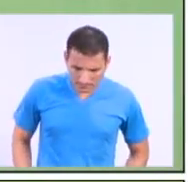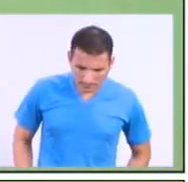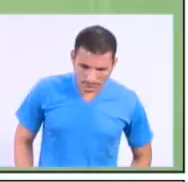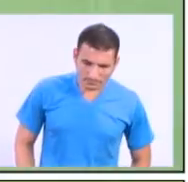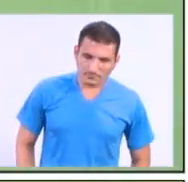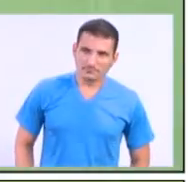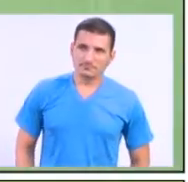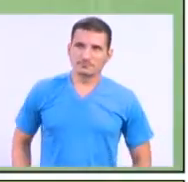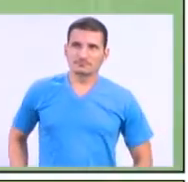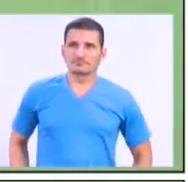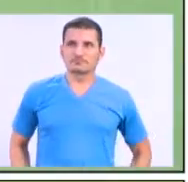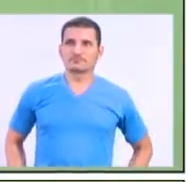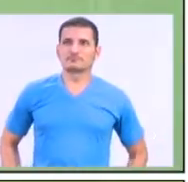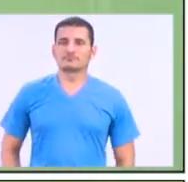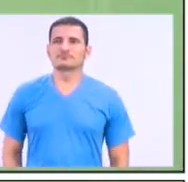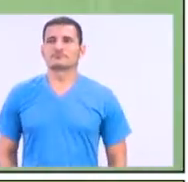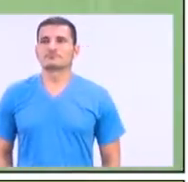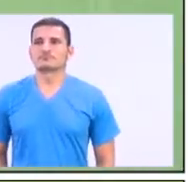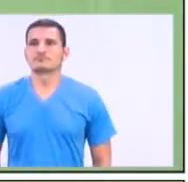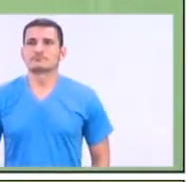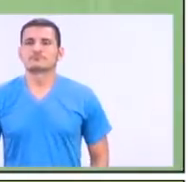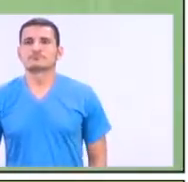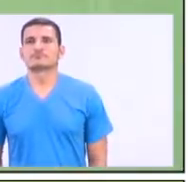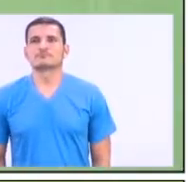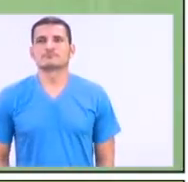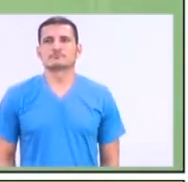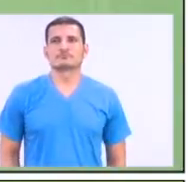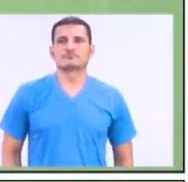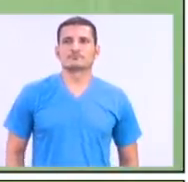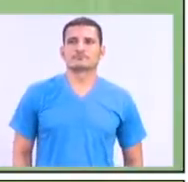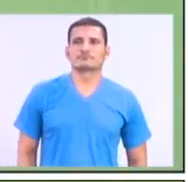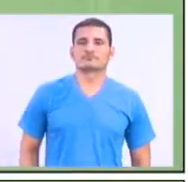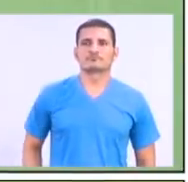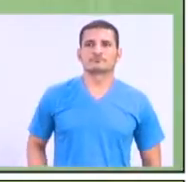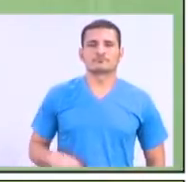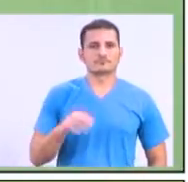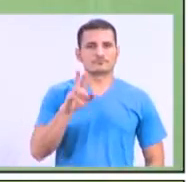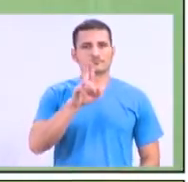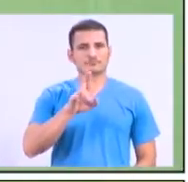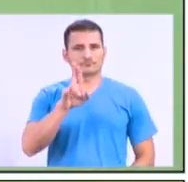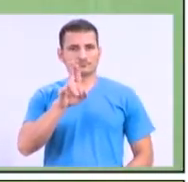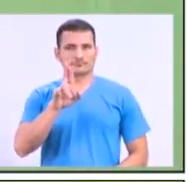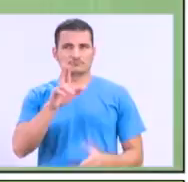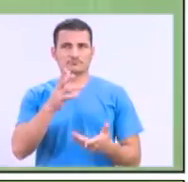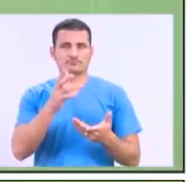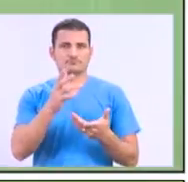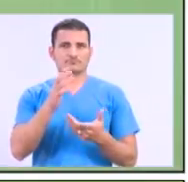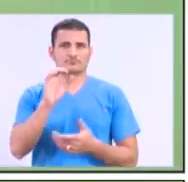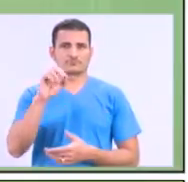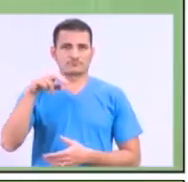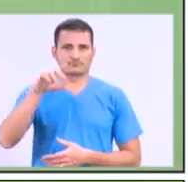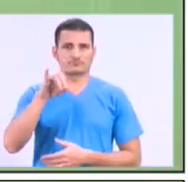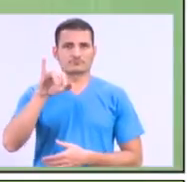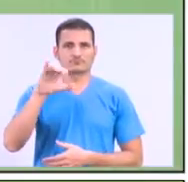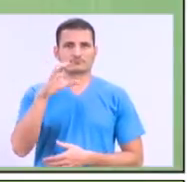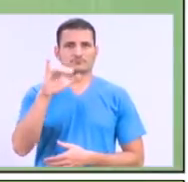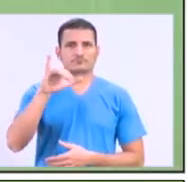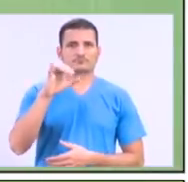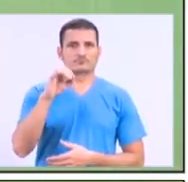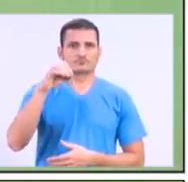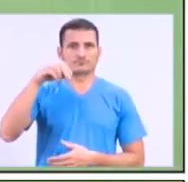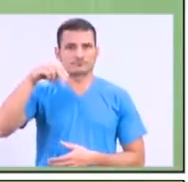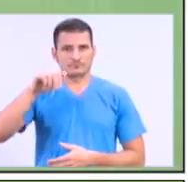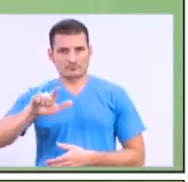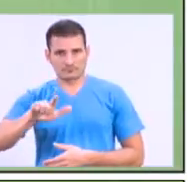Temos aqui alguns comandos de seleção, né? Para utilizar estruturas condicionais, né, nós temos um código, né, que é